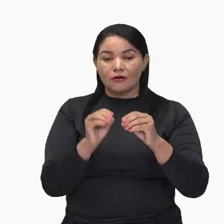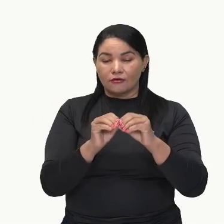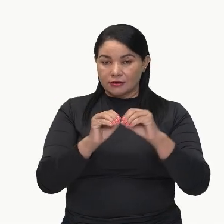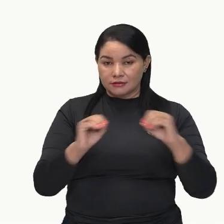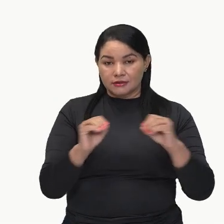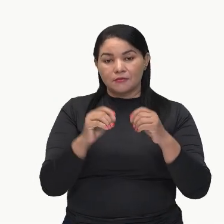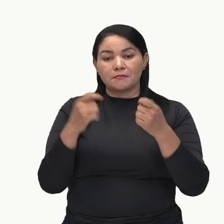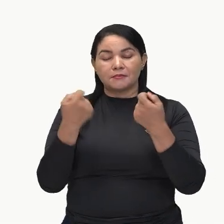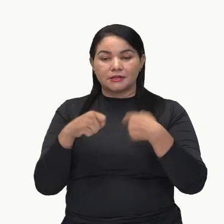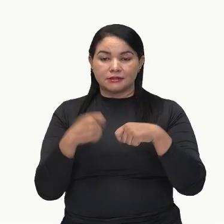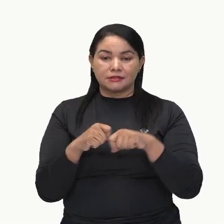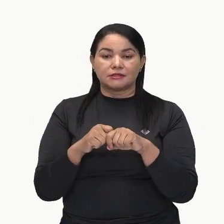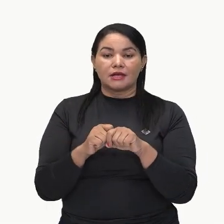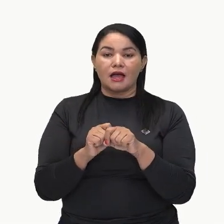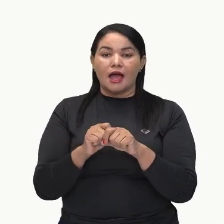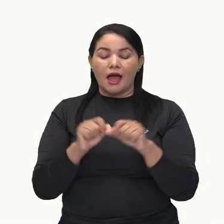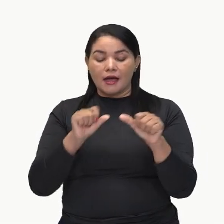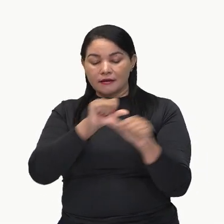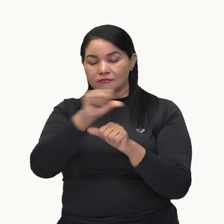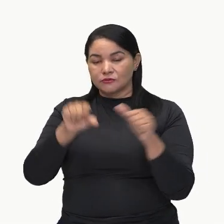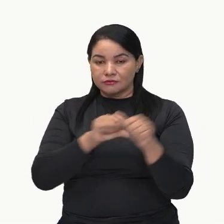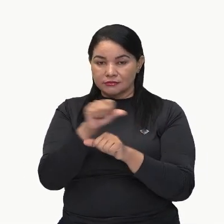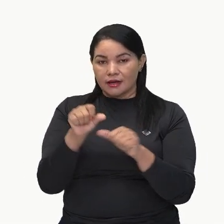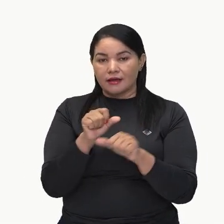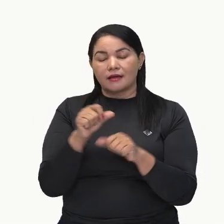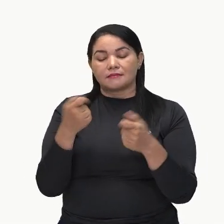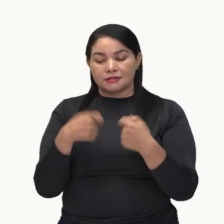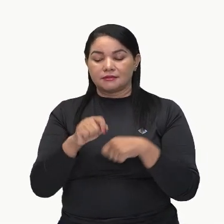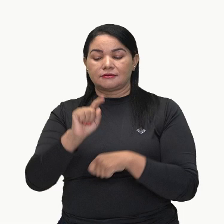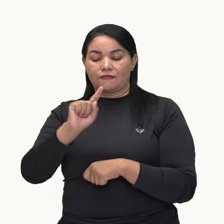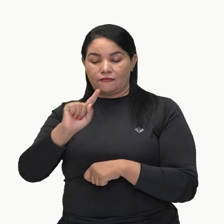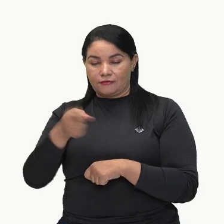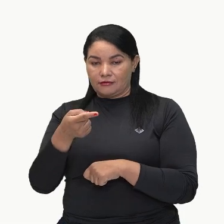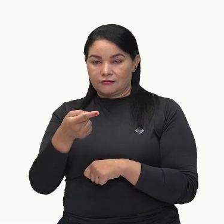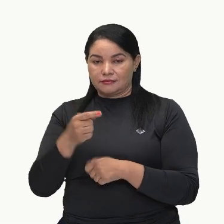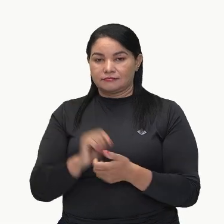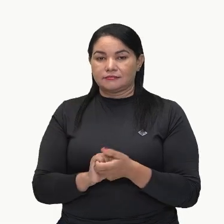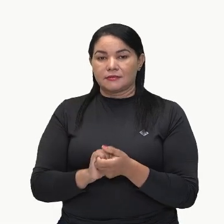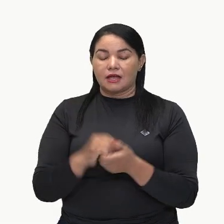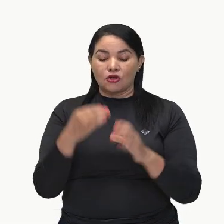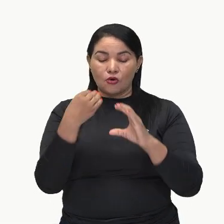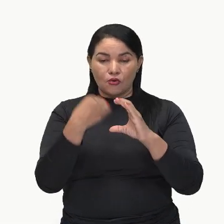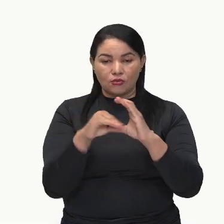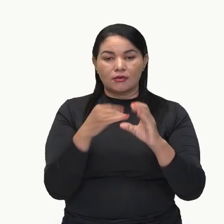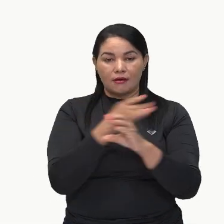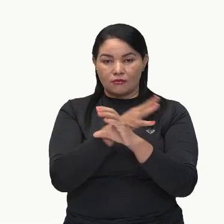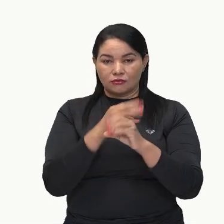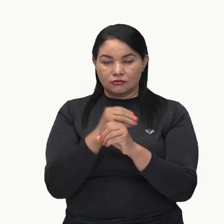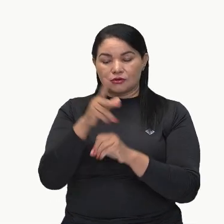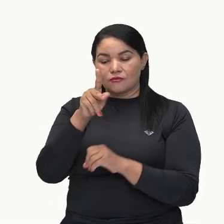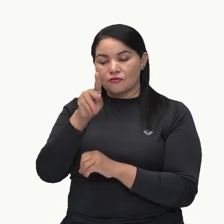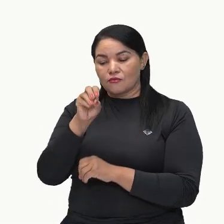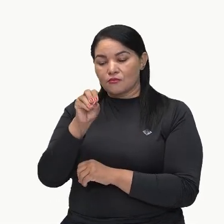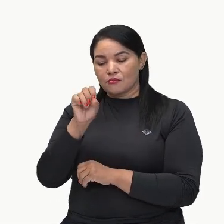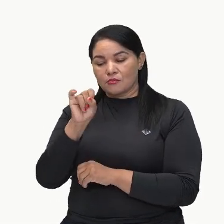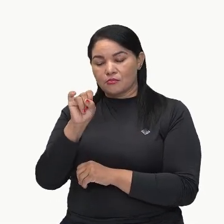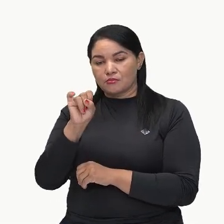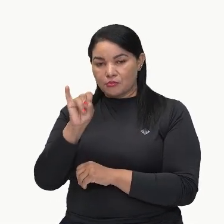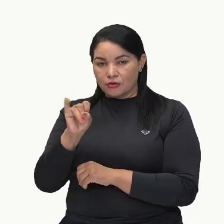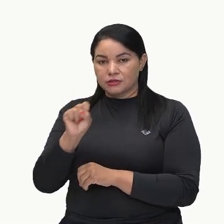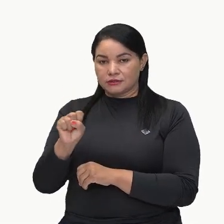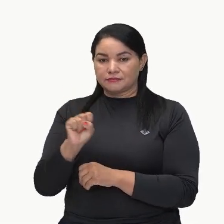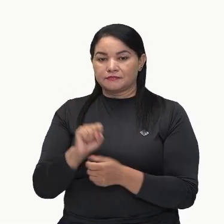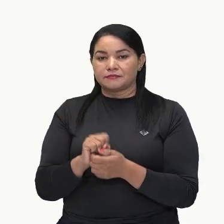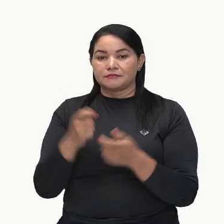com vírgula, tá? E aí, nesse caso aqui do pois, tá, gente? Do pois, para a ideia